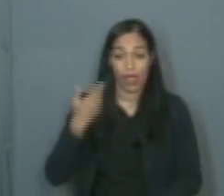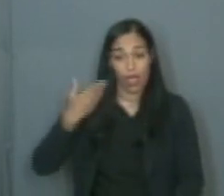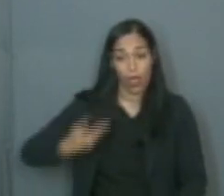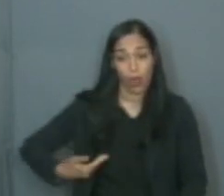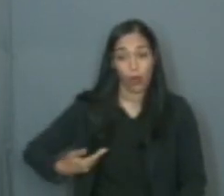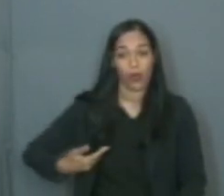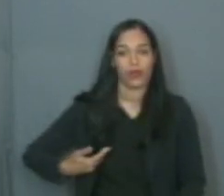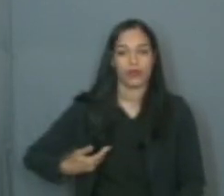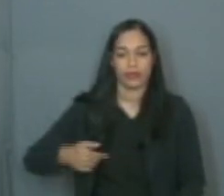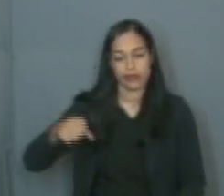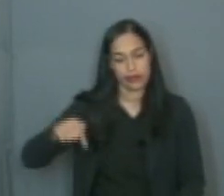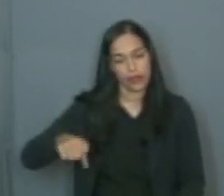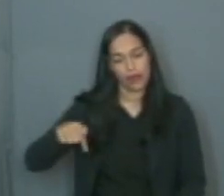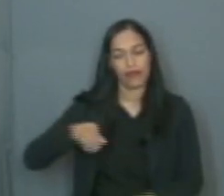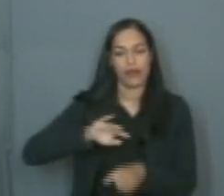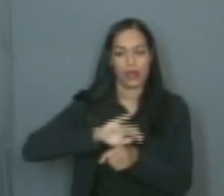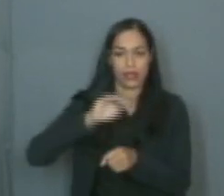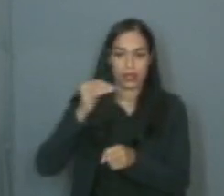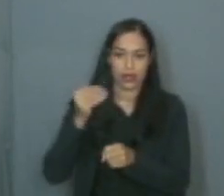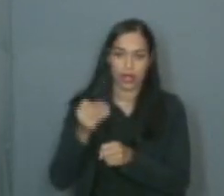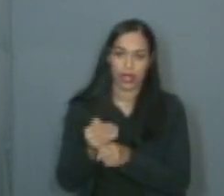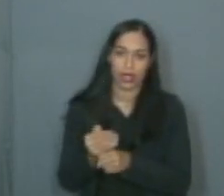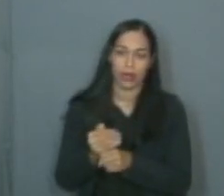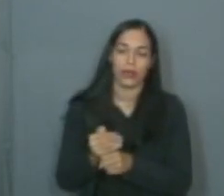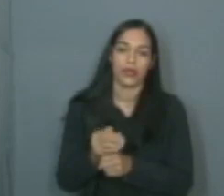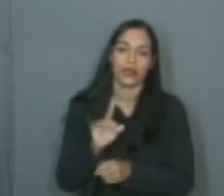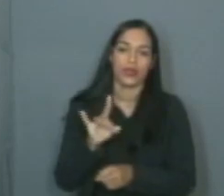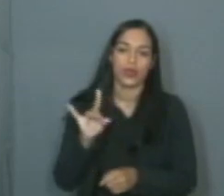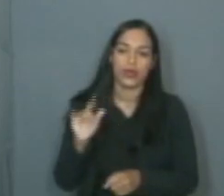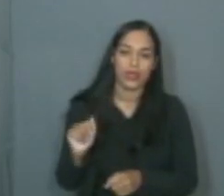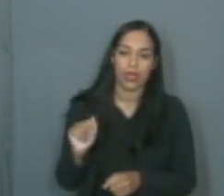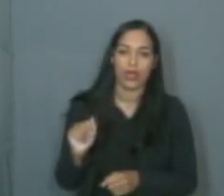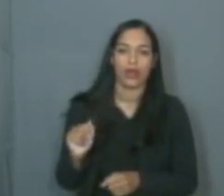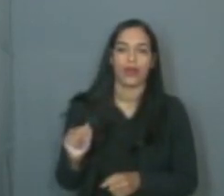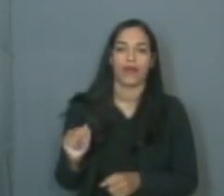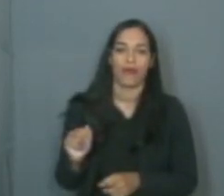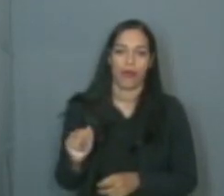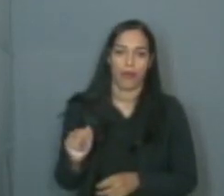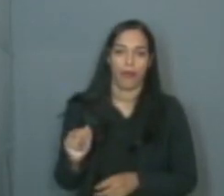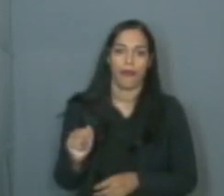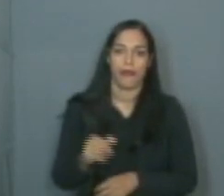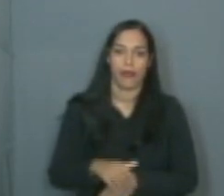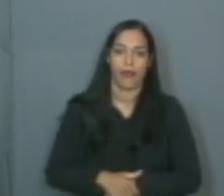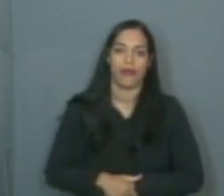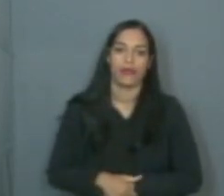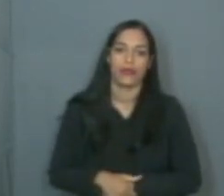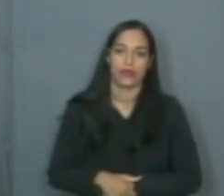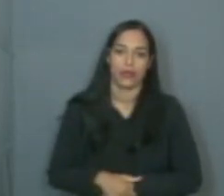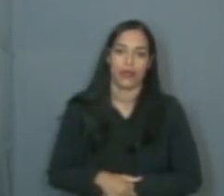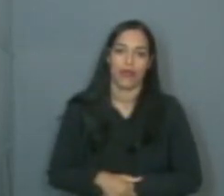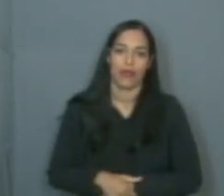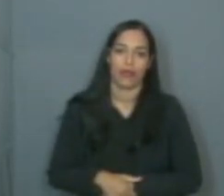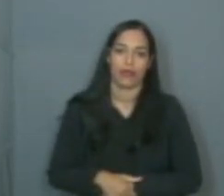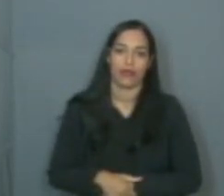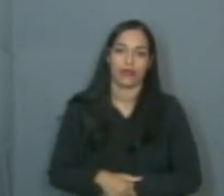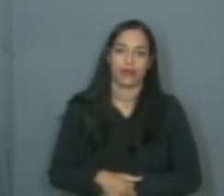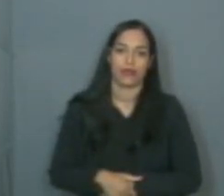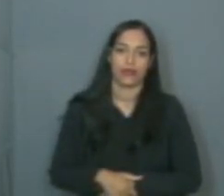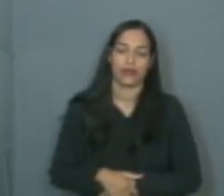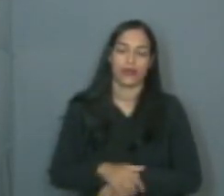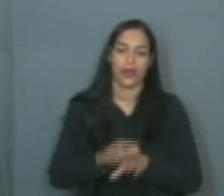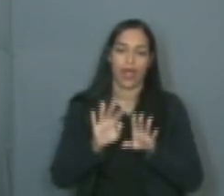eu estava aqui na casa, vim à casa no dia que o pessoal cercou a casa aqui